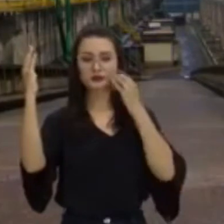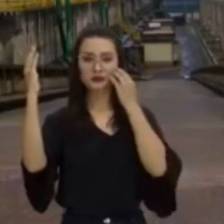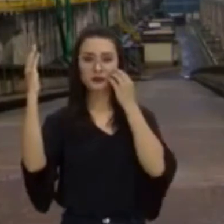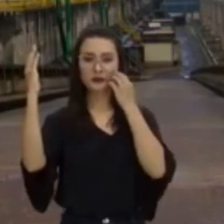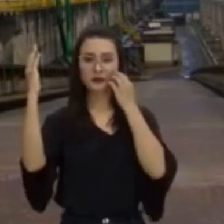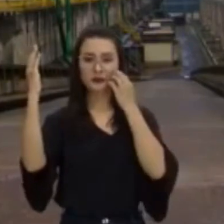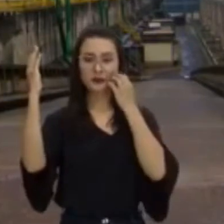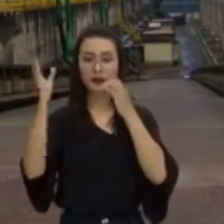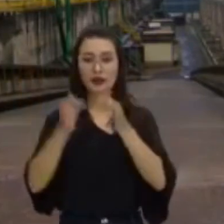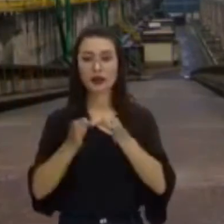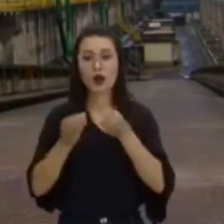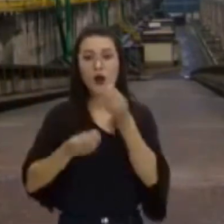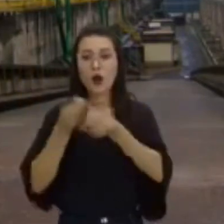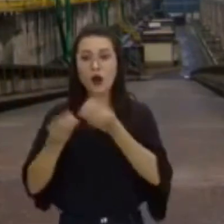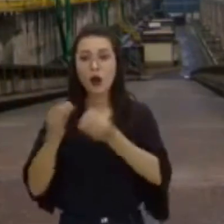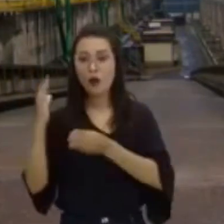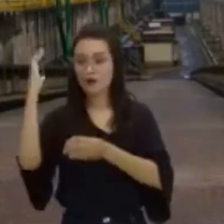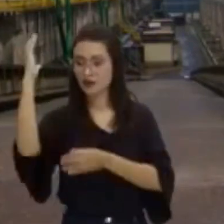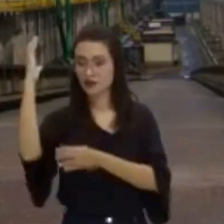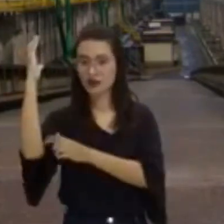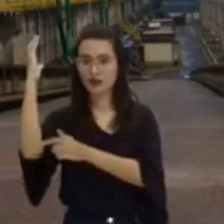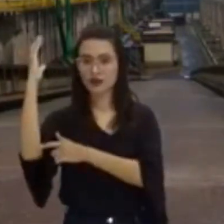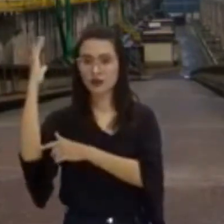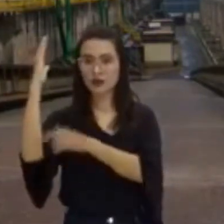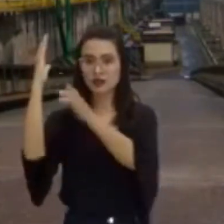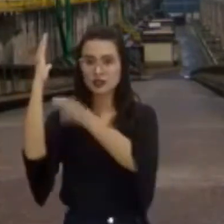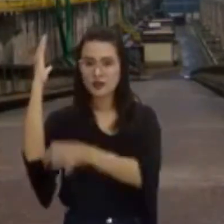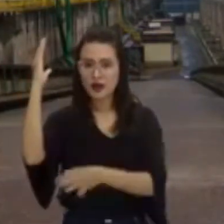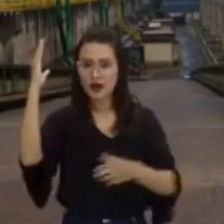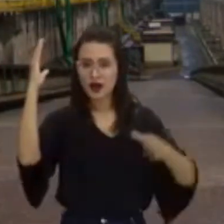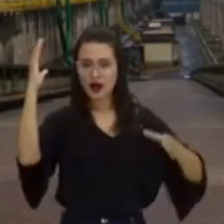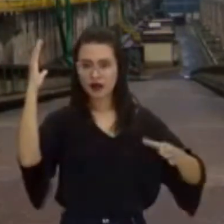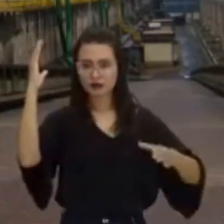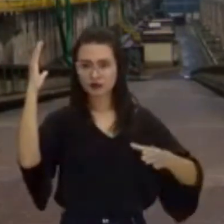à medida que vai chegando na parte de cima, aí